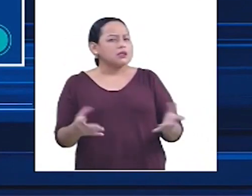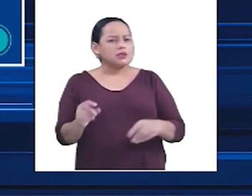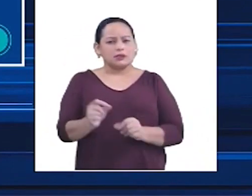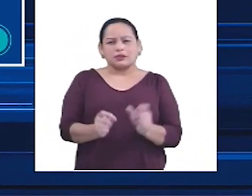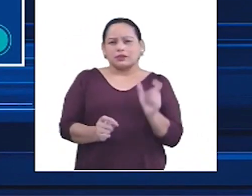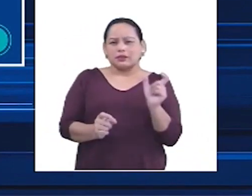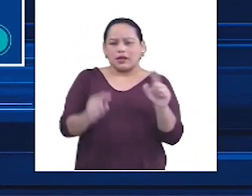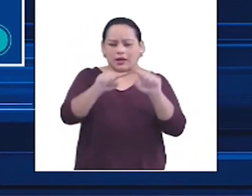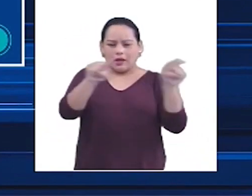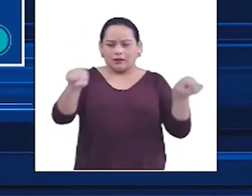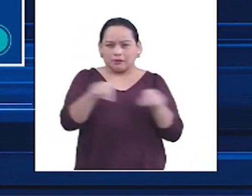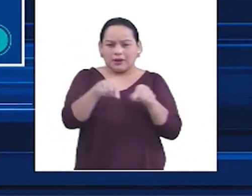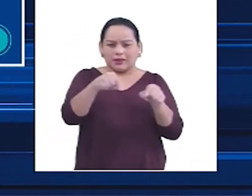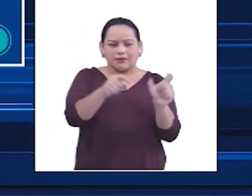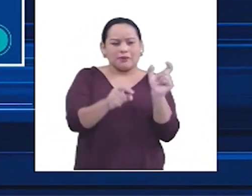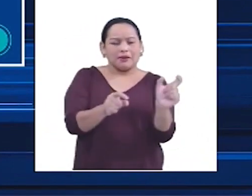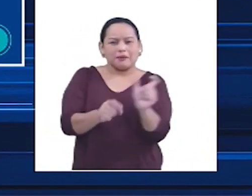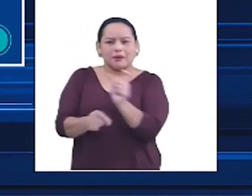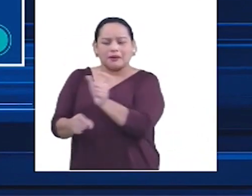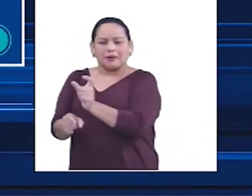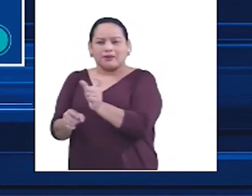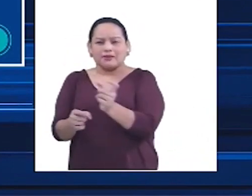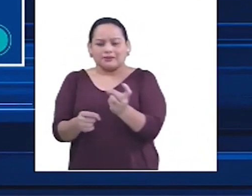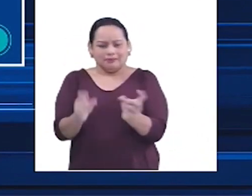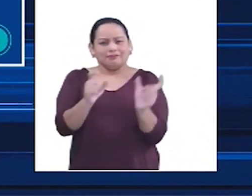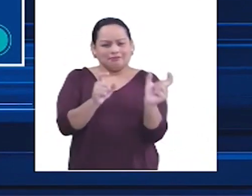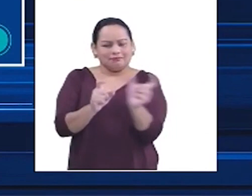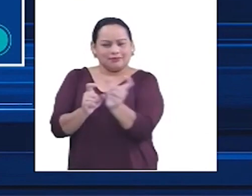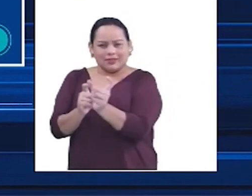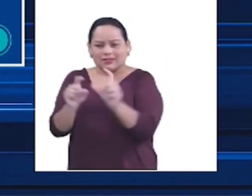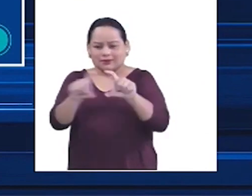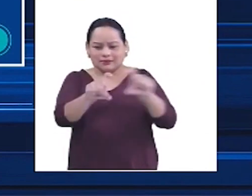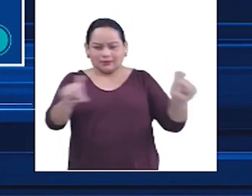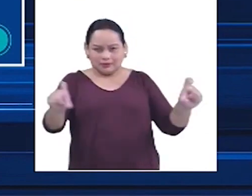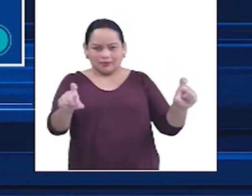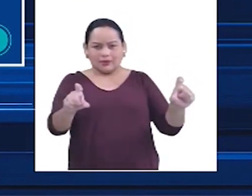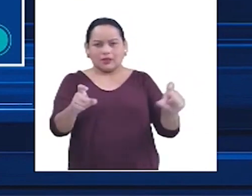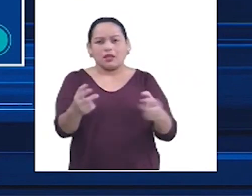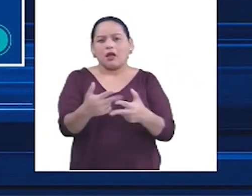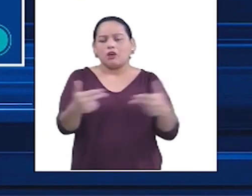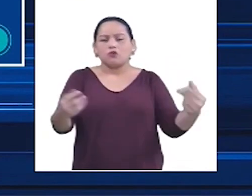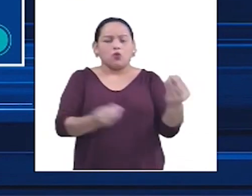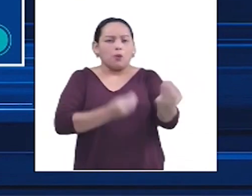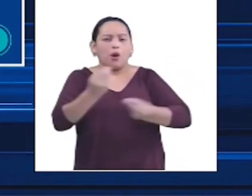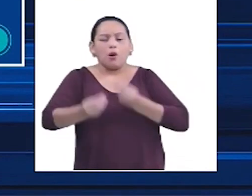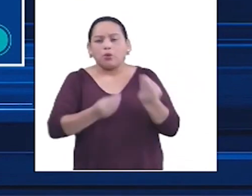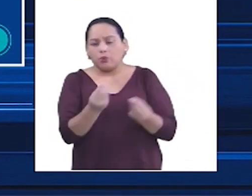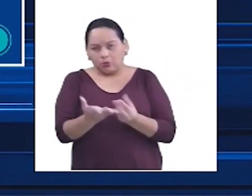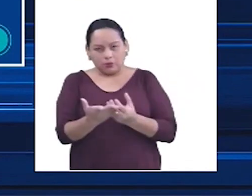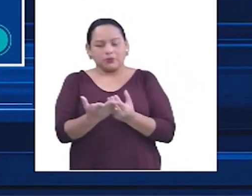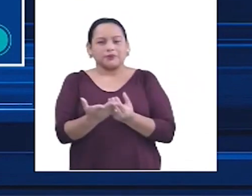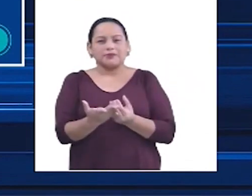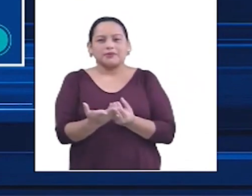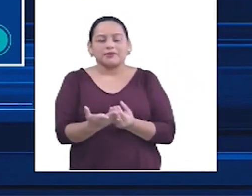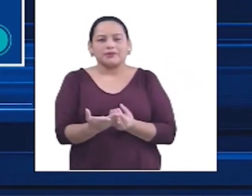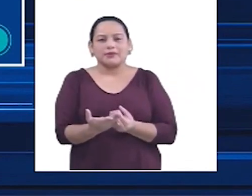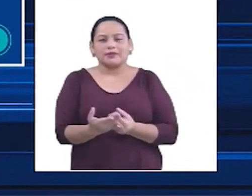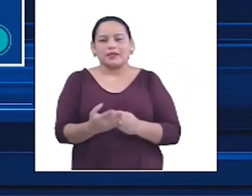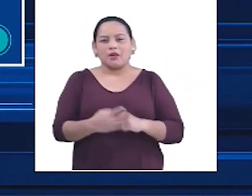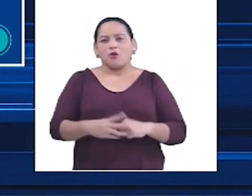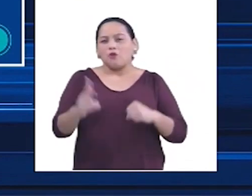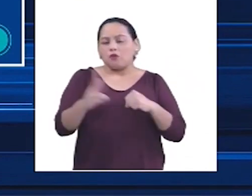Destaque-as dentre as palavras a seguir. Dentre essas palavras a seguir, há as formas aí do verbo to